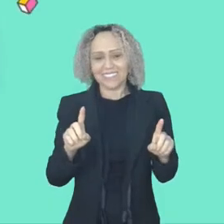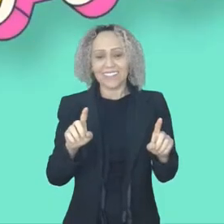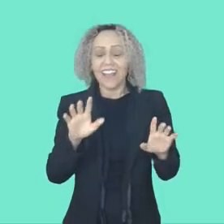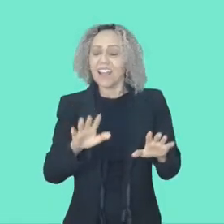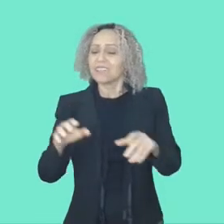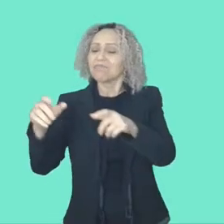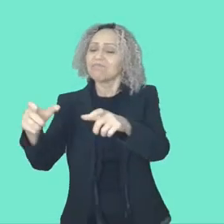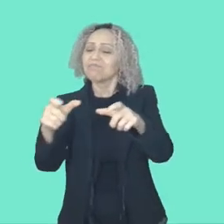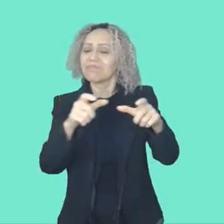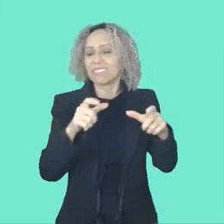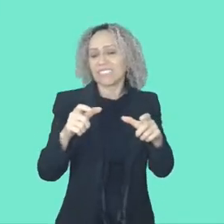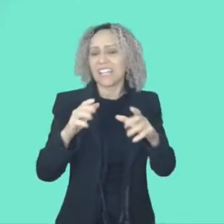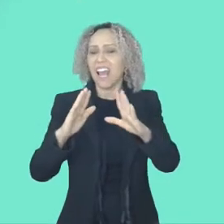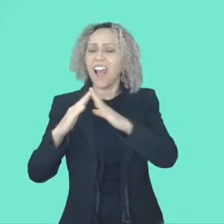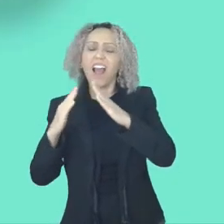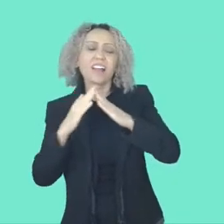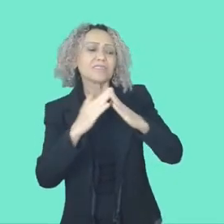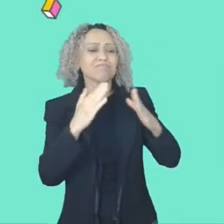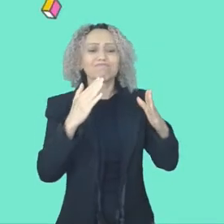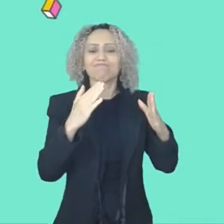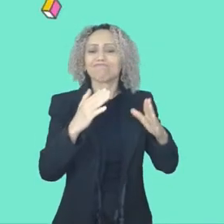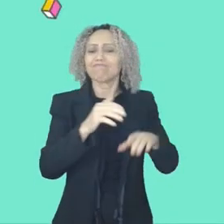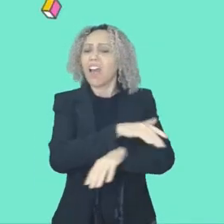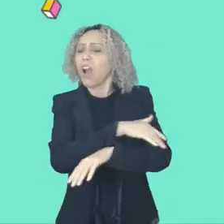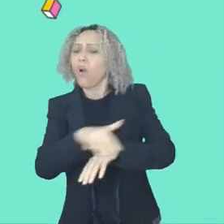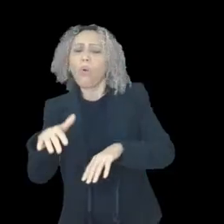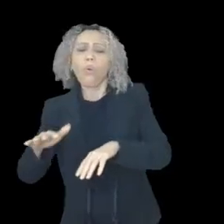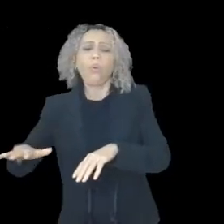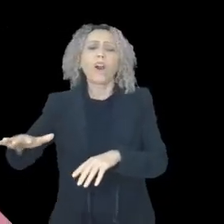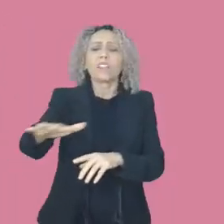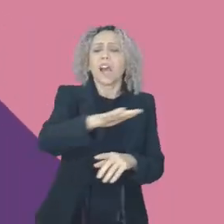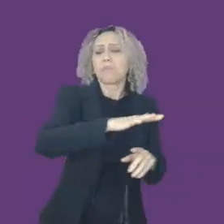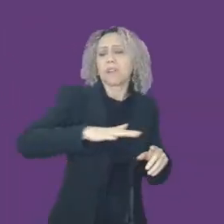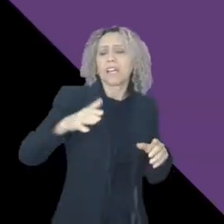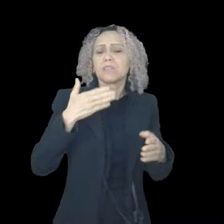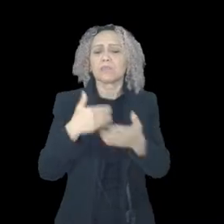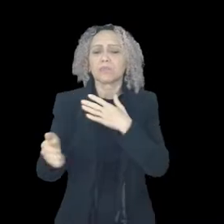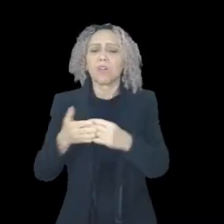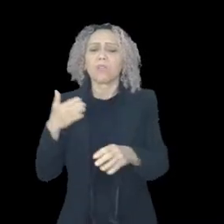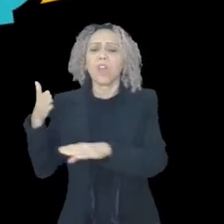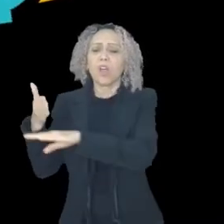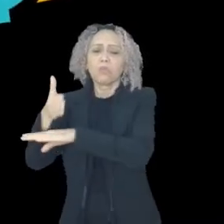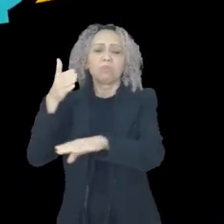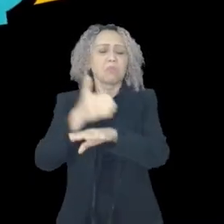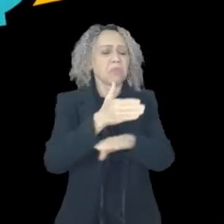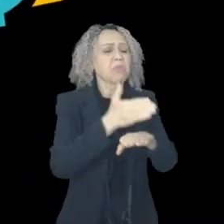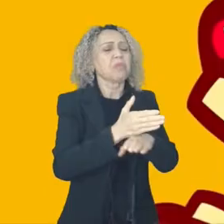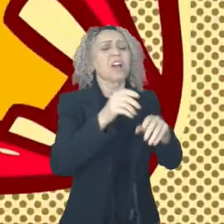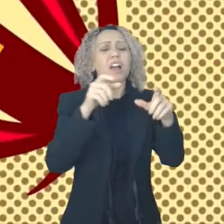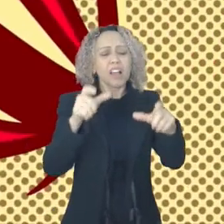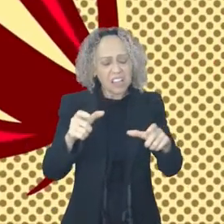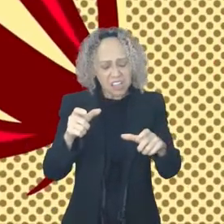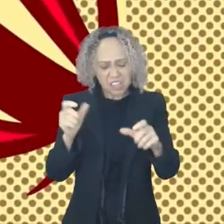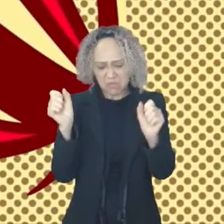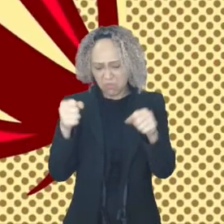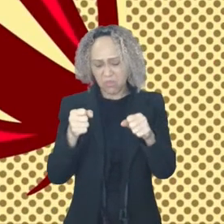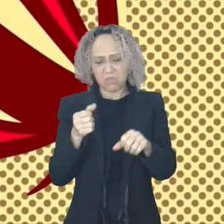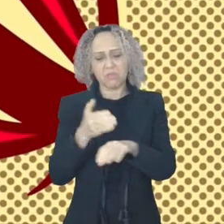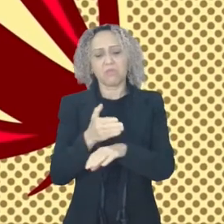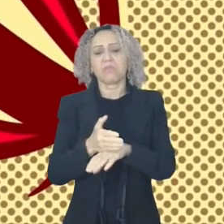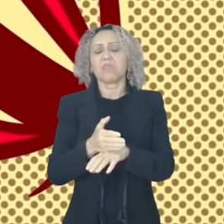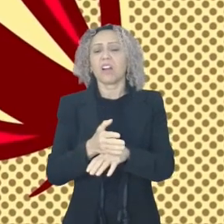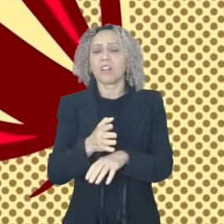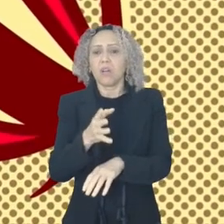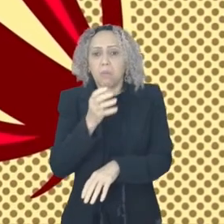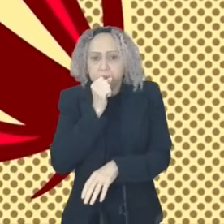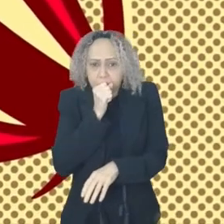Seja em casa, no campo, na rua ou na praça, chega de mordaça,